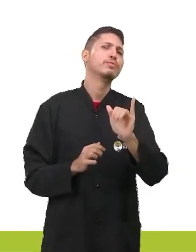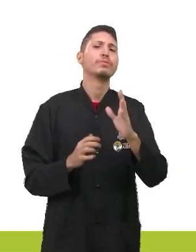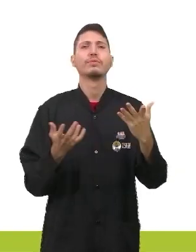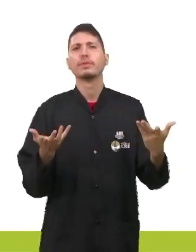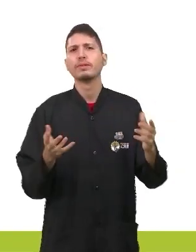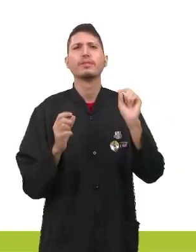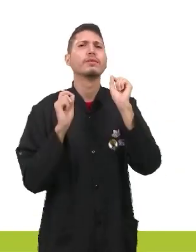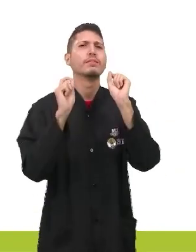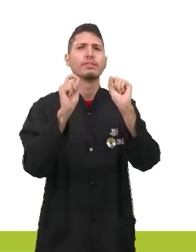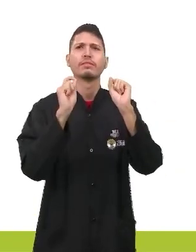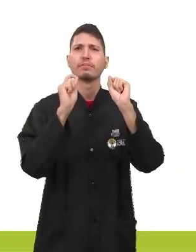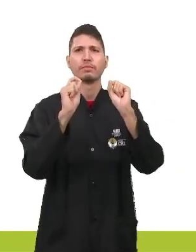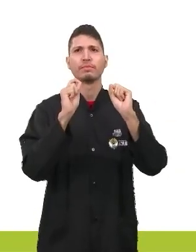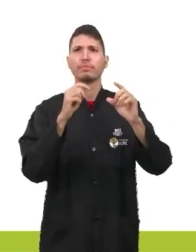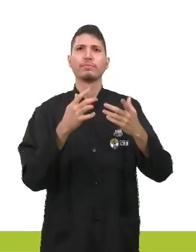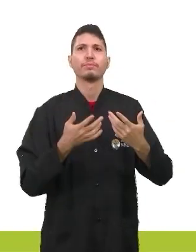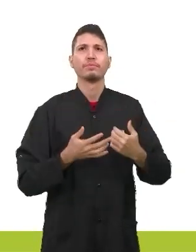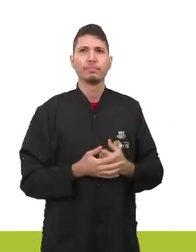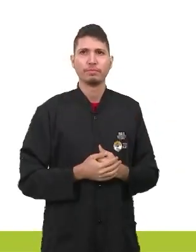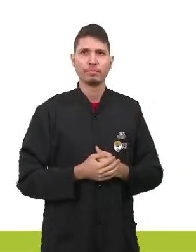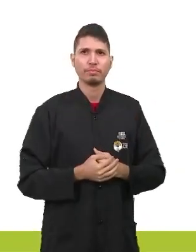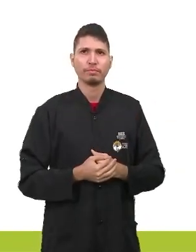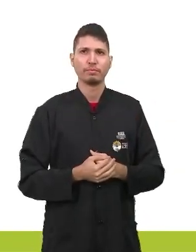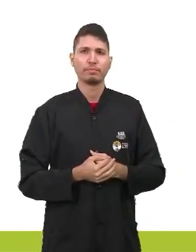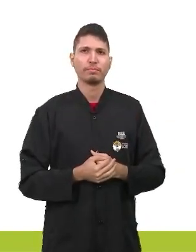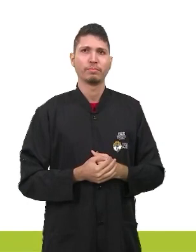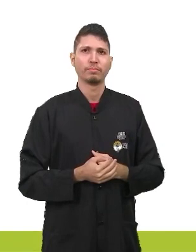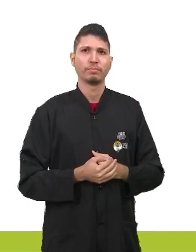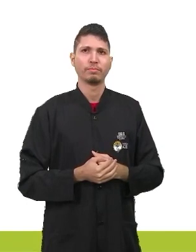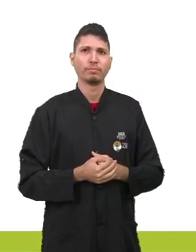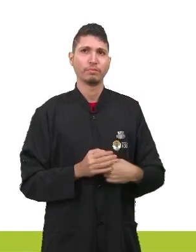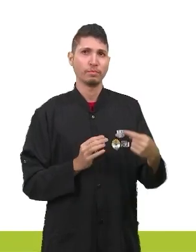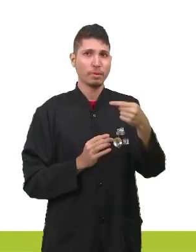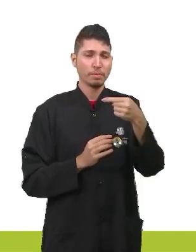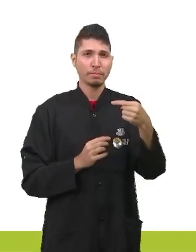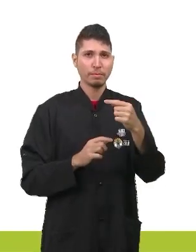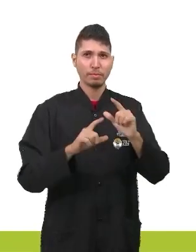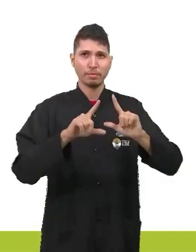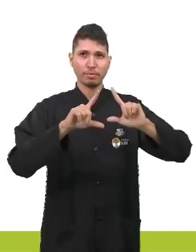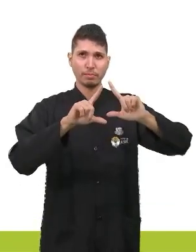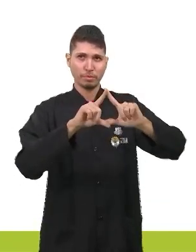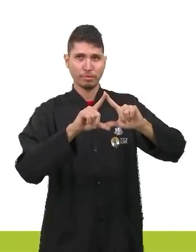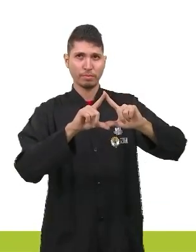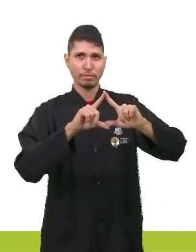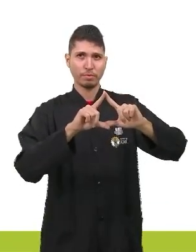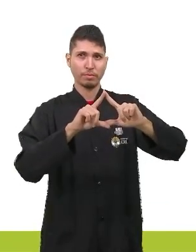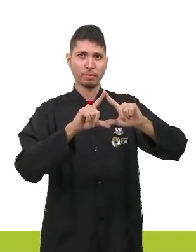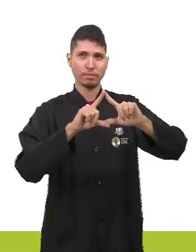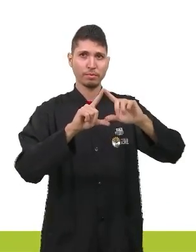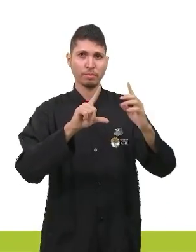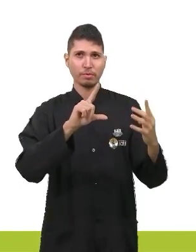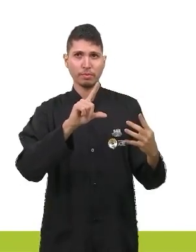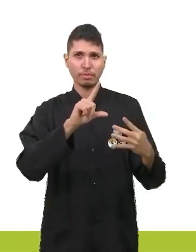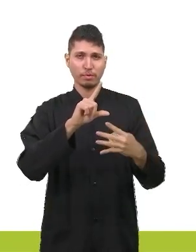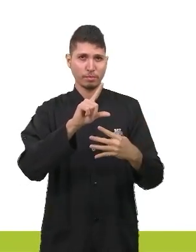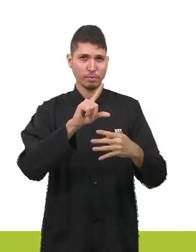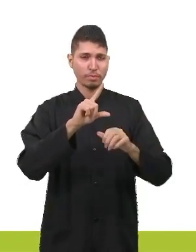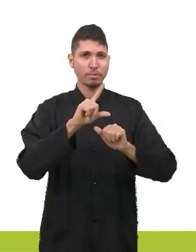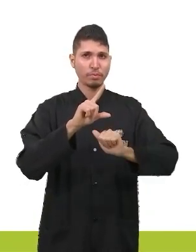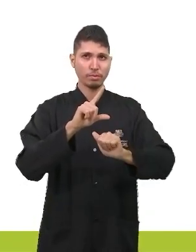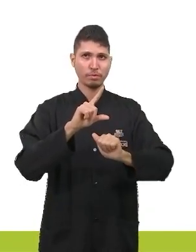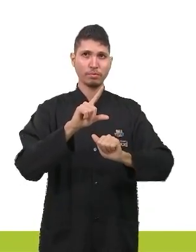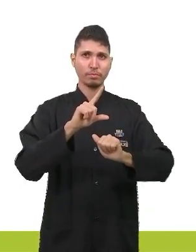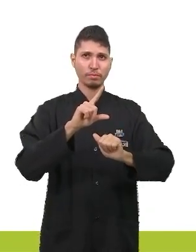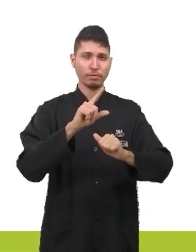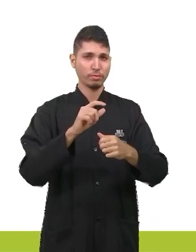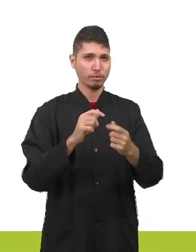você vai ter que fazer a continha do discriminante delta, tá? Vai ser menos delta sobre 4A. De novo, só